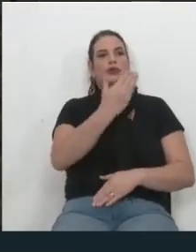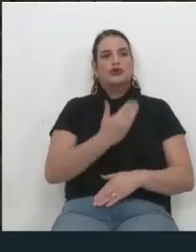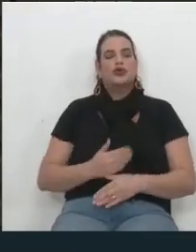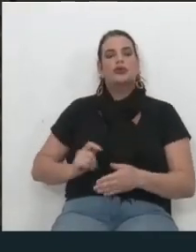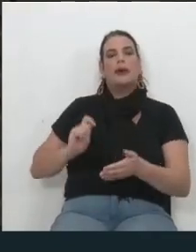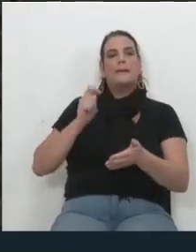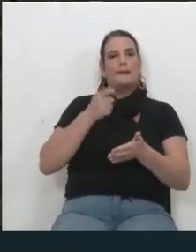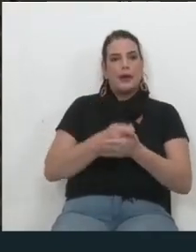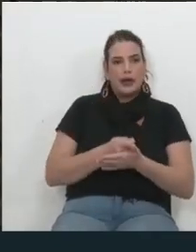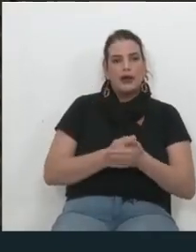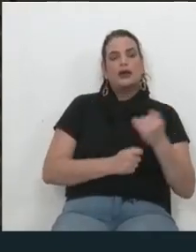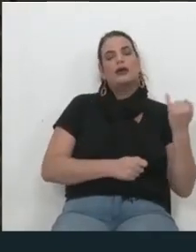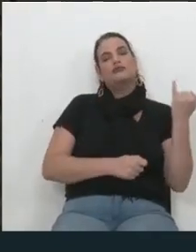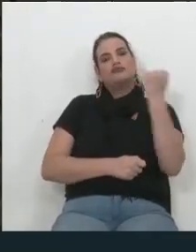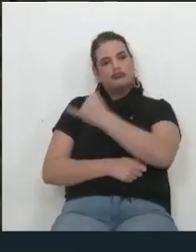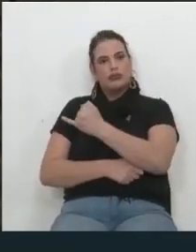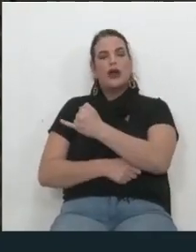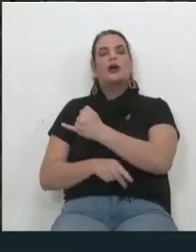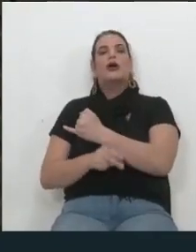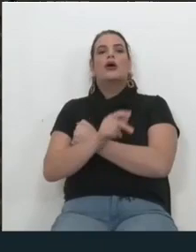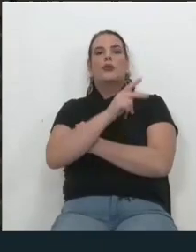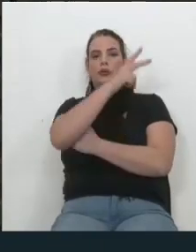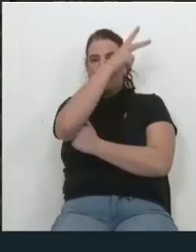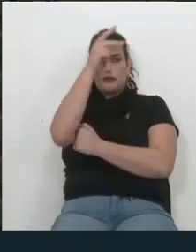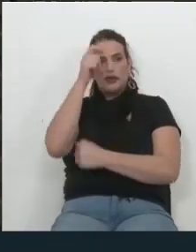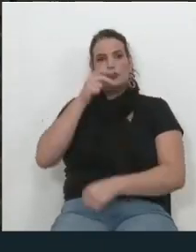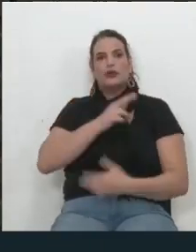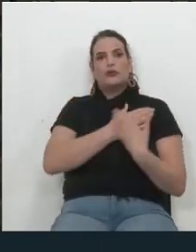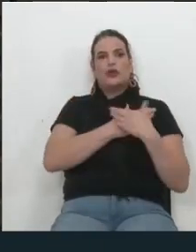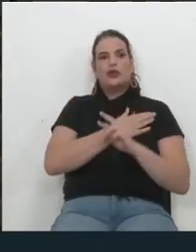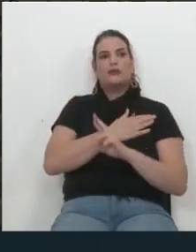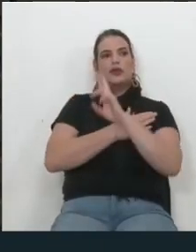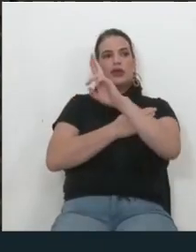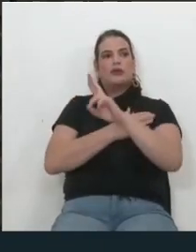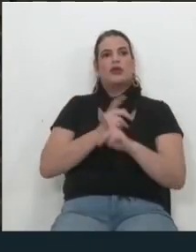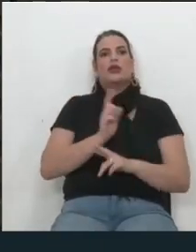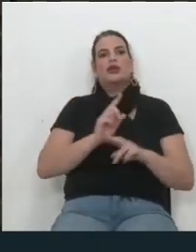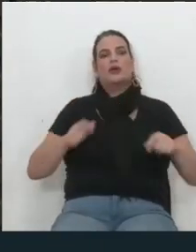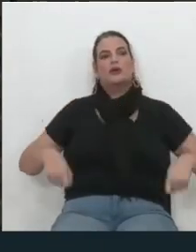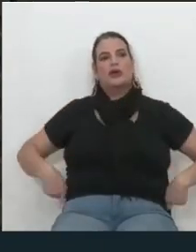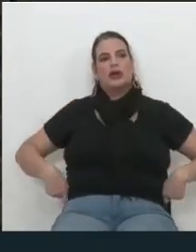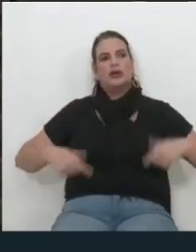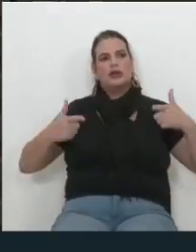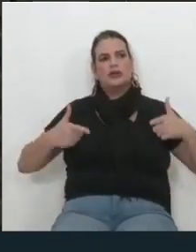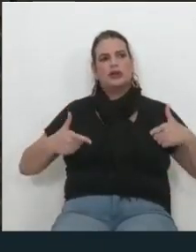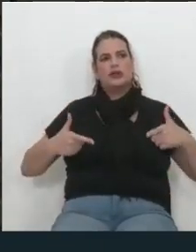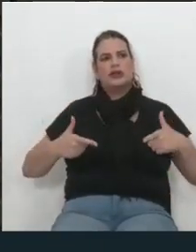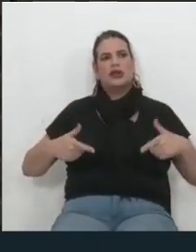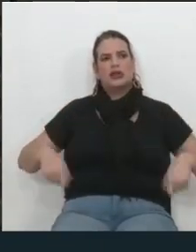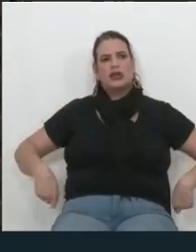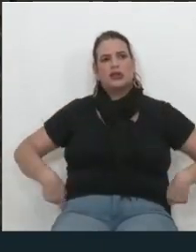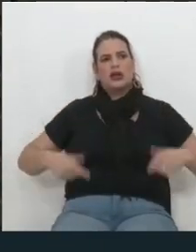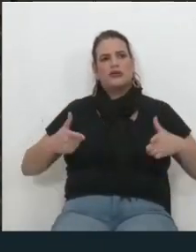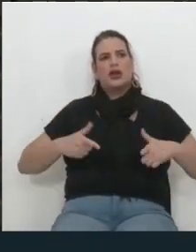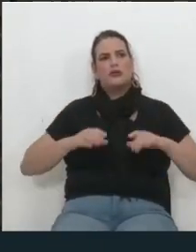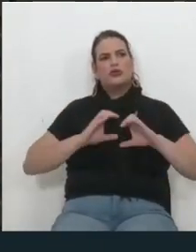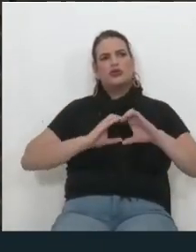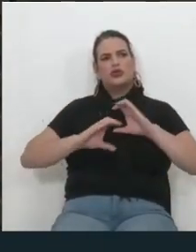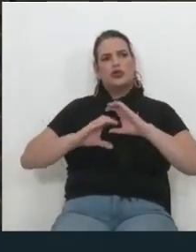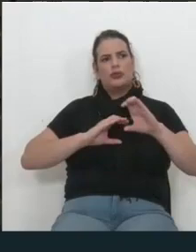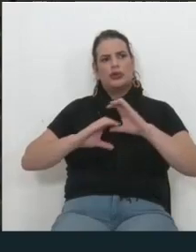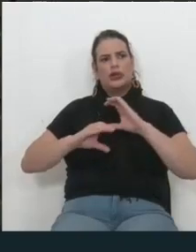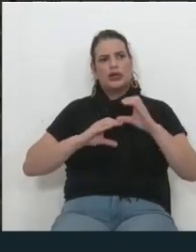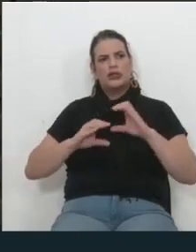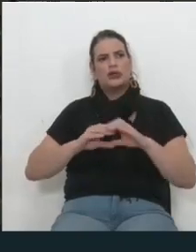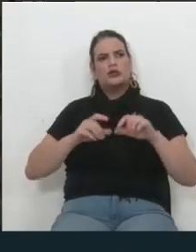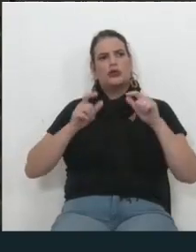ao prefeito responsabilidade do que ele deve fazer e não gastar verba de comunicação na